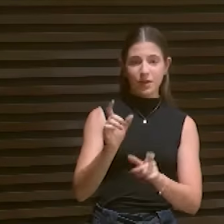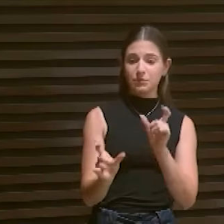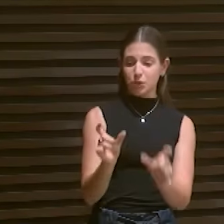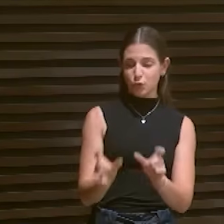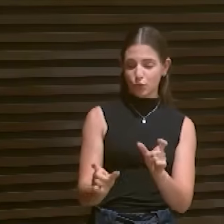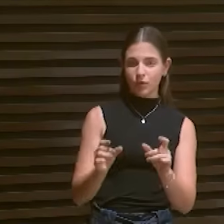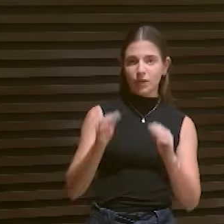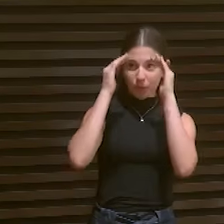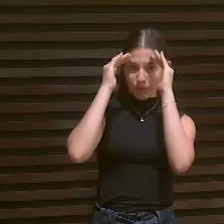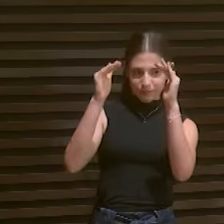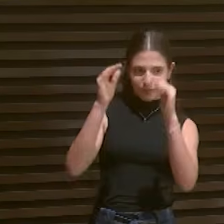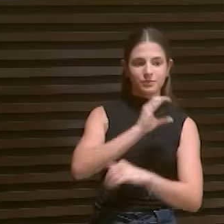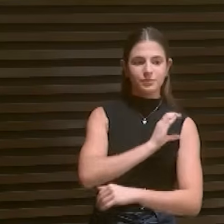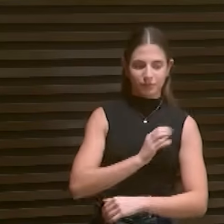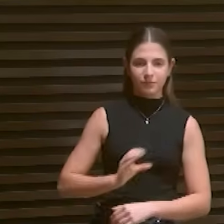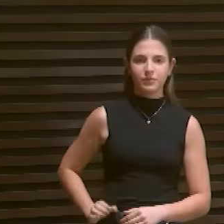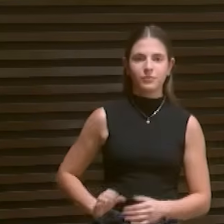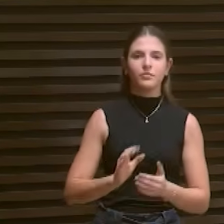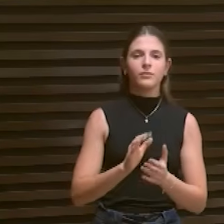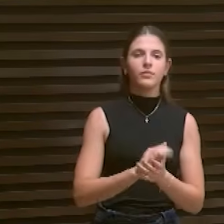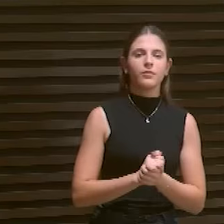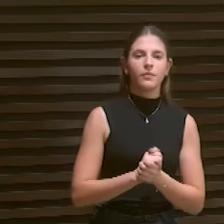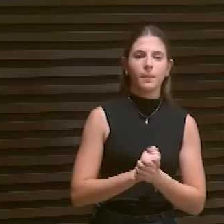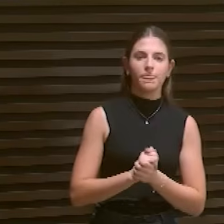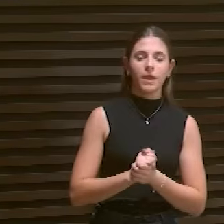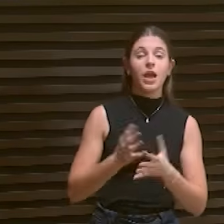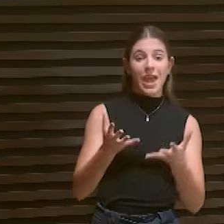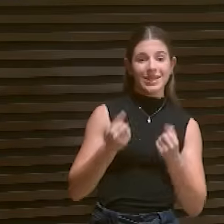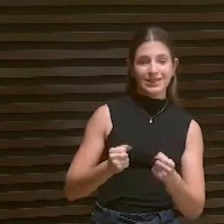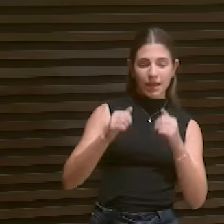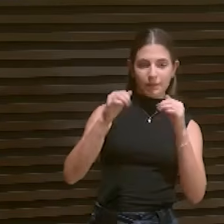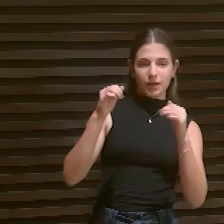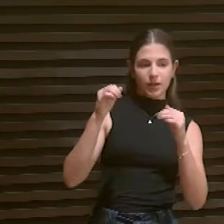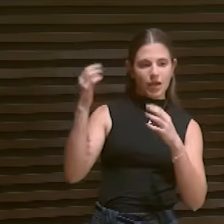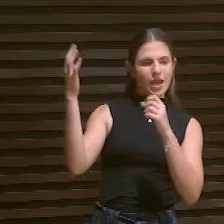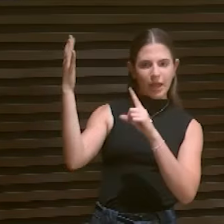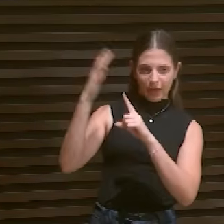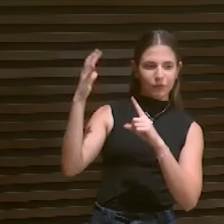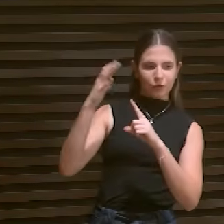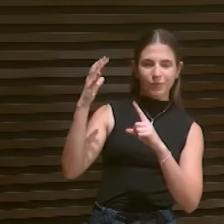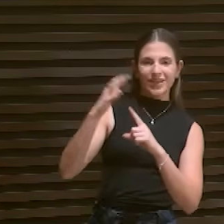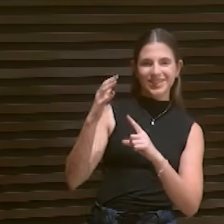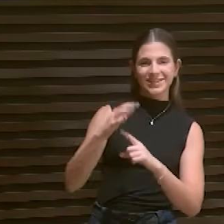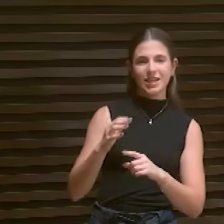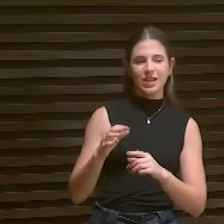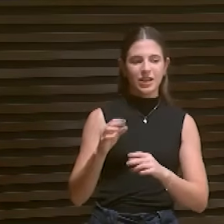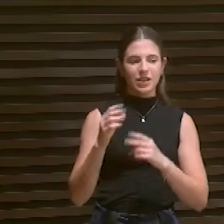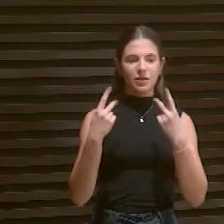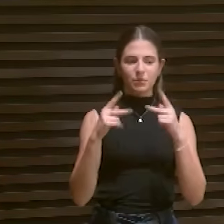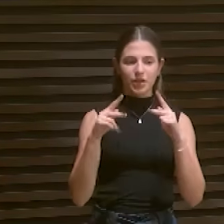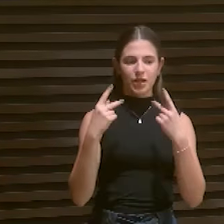Está permeado pela influência de enganadores perigosos como os falsos profetas e o próprio anticristo,